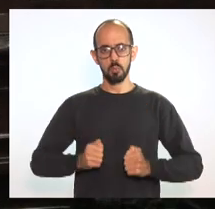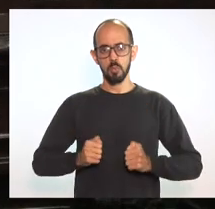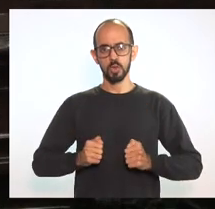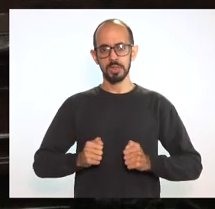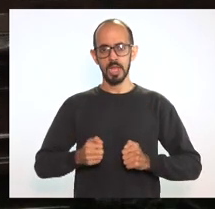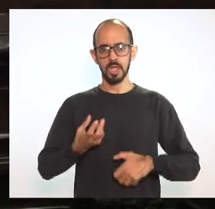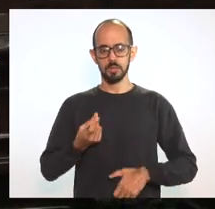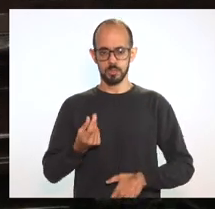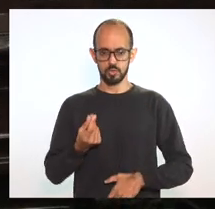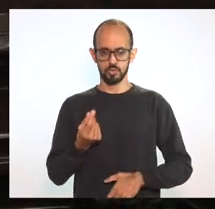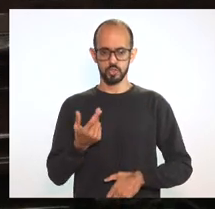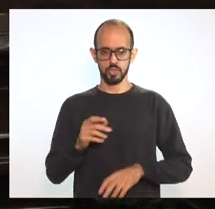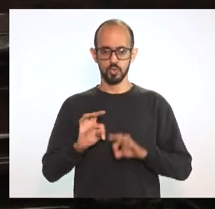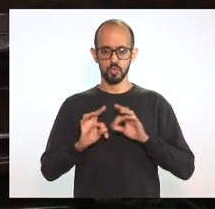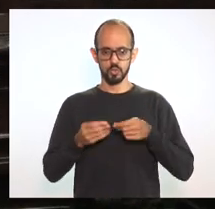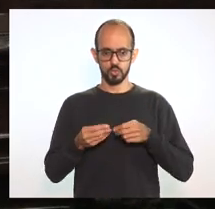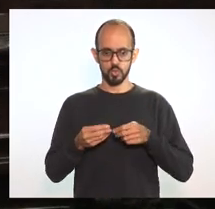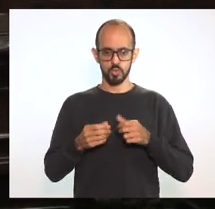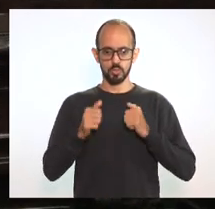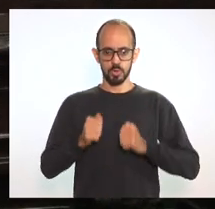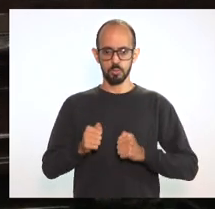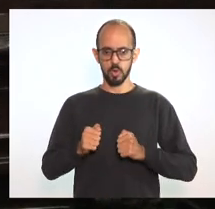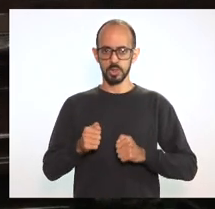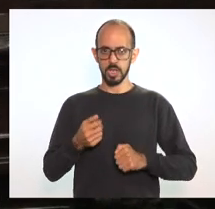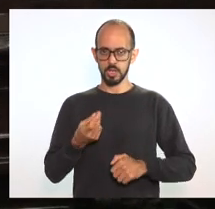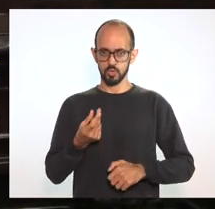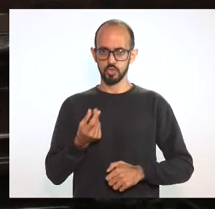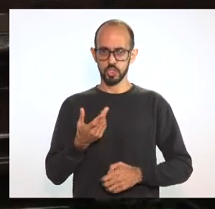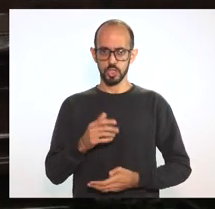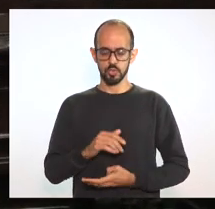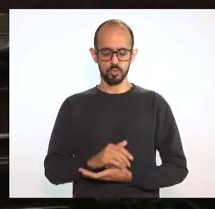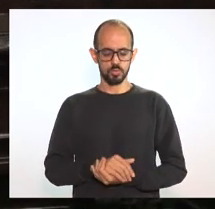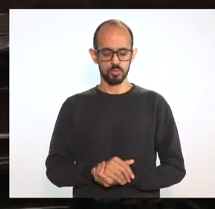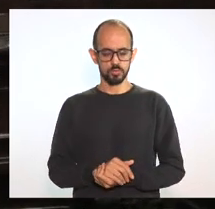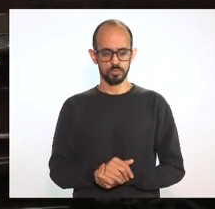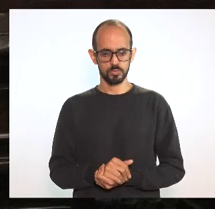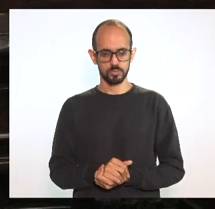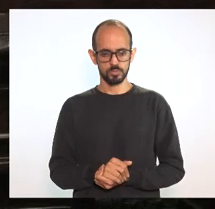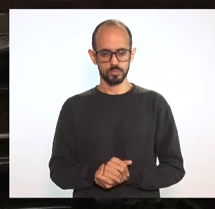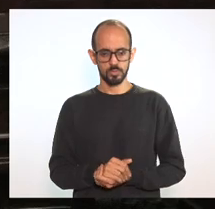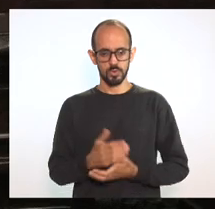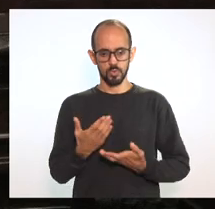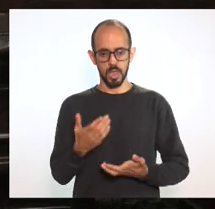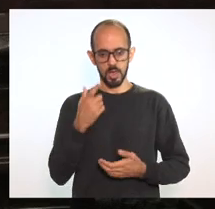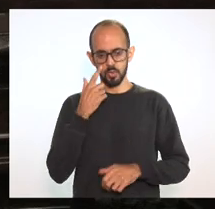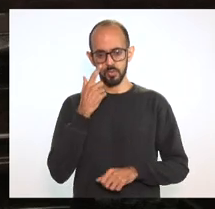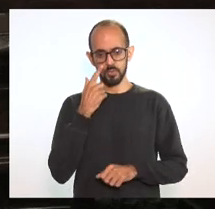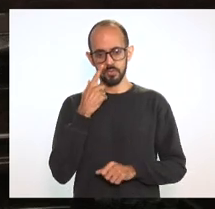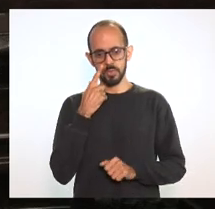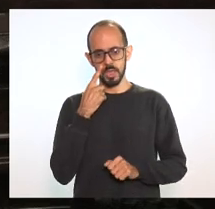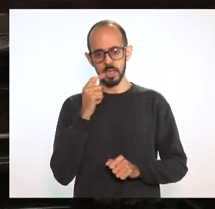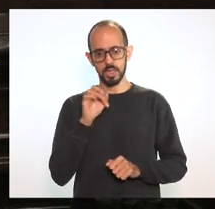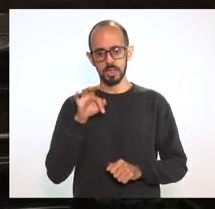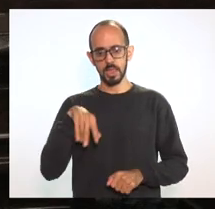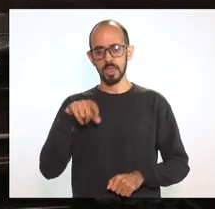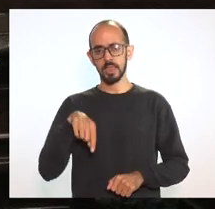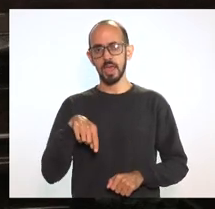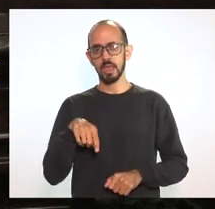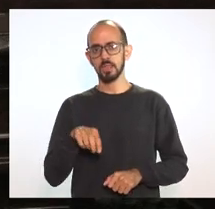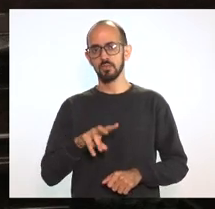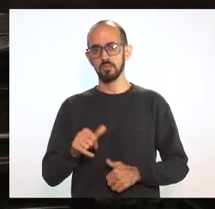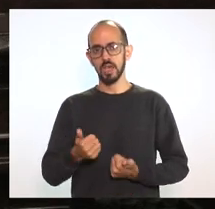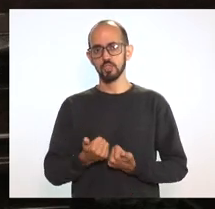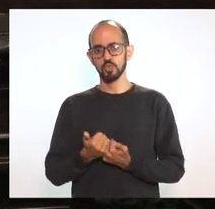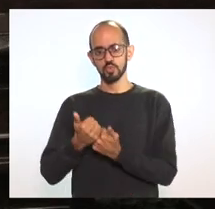dinheiro. Tudo pelo poder e pelo dinheiro. Eu quero ver quem vai sustentar